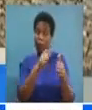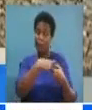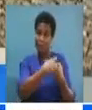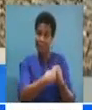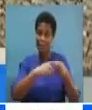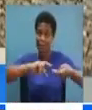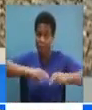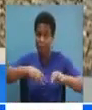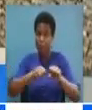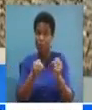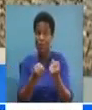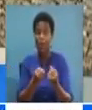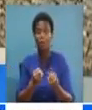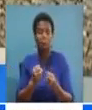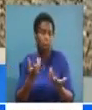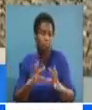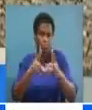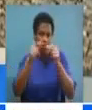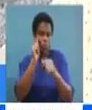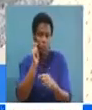Desenvolvimento Turístico das Ilhas da Boa Vista em Maio.